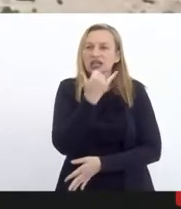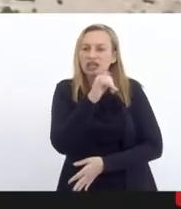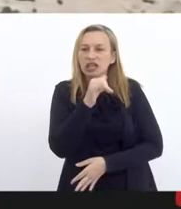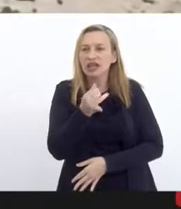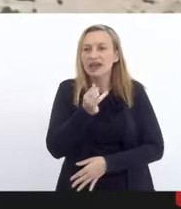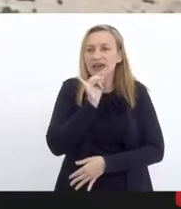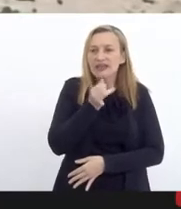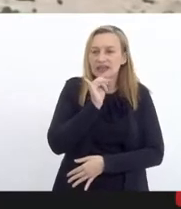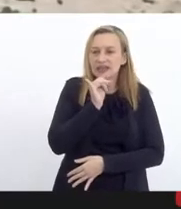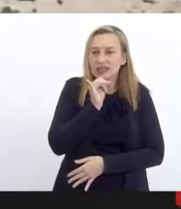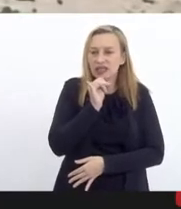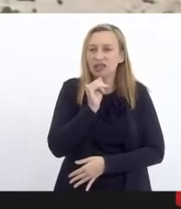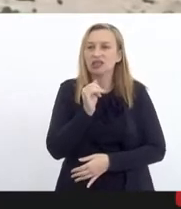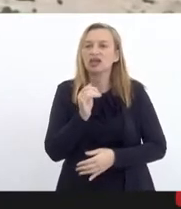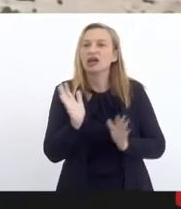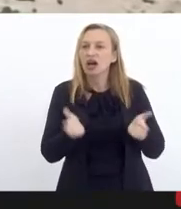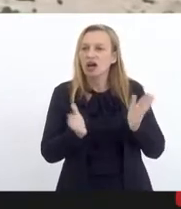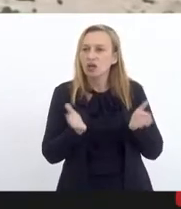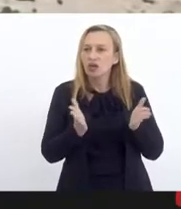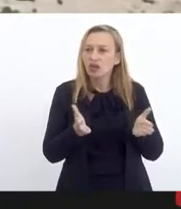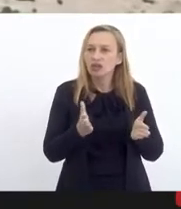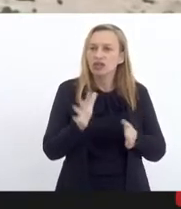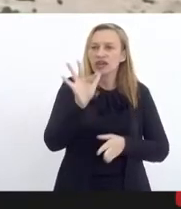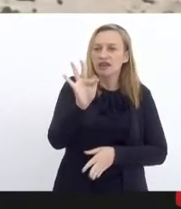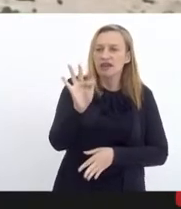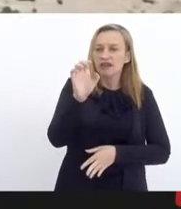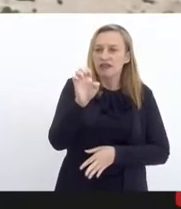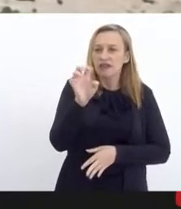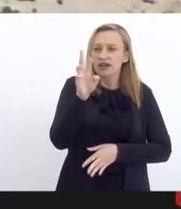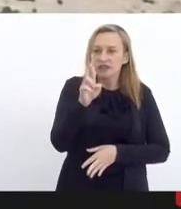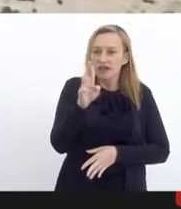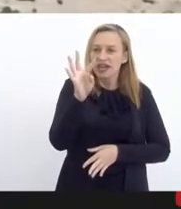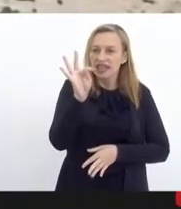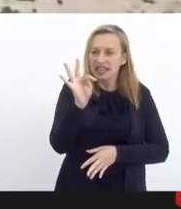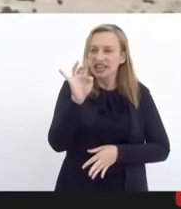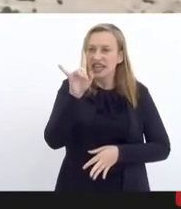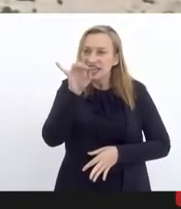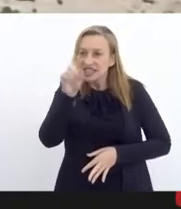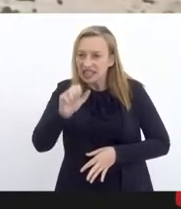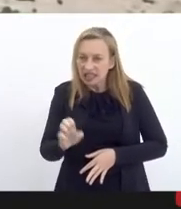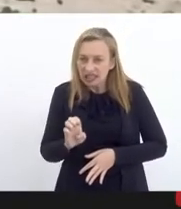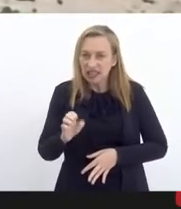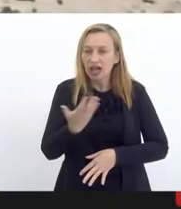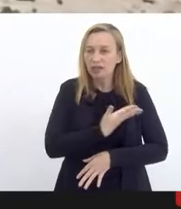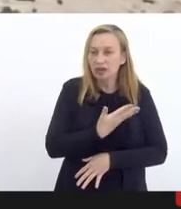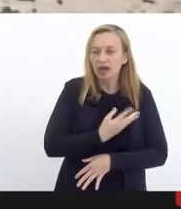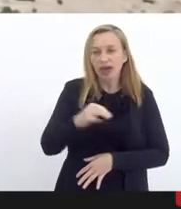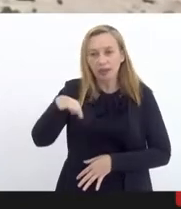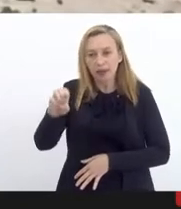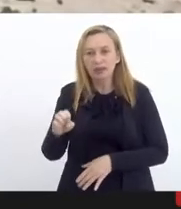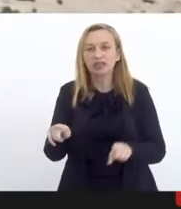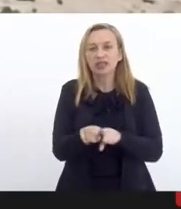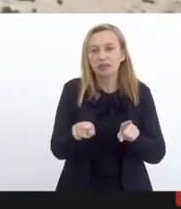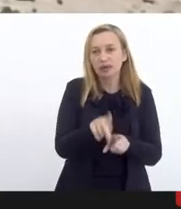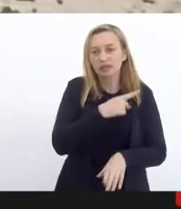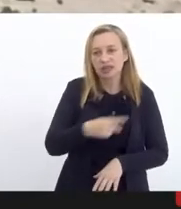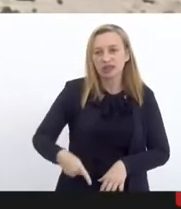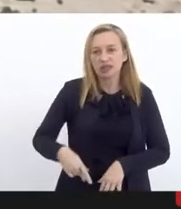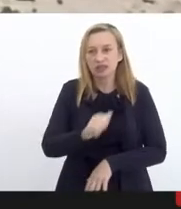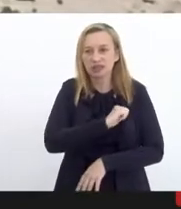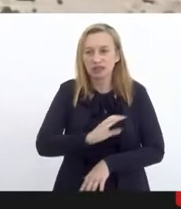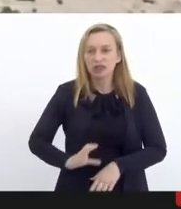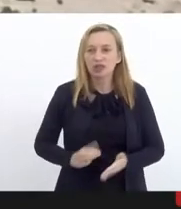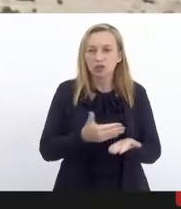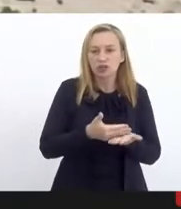exemplo, as mencionadas agora, plantas de fertilizantes, pelo nosso colega da Embrapa e pelo próprio presidente André no início do